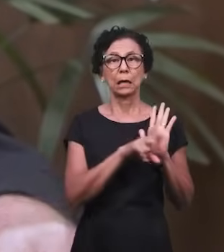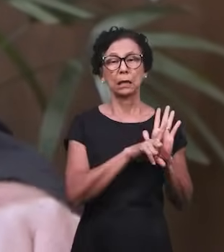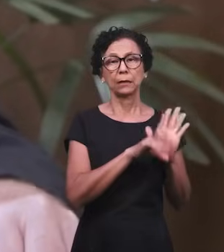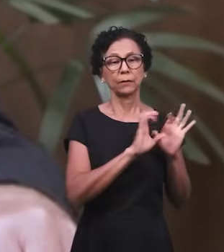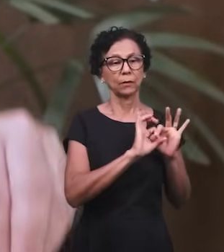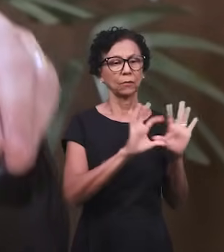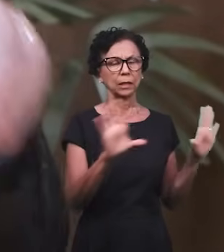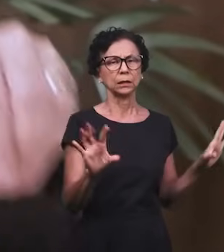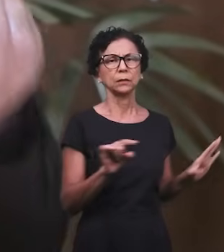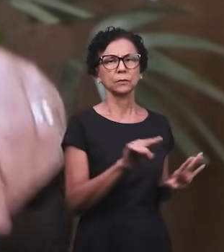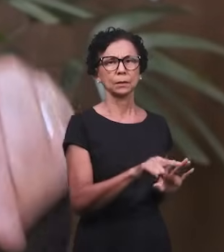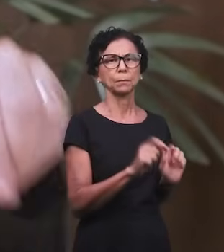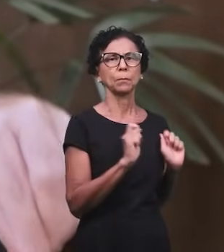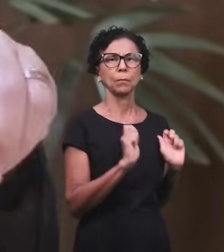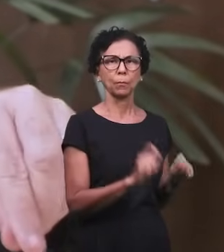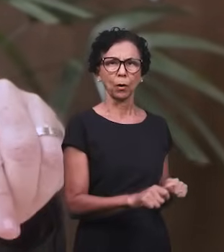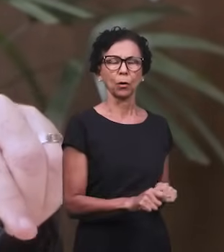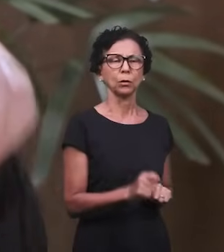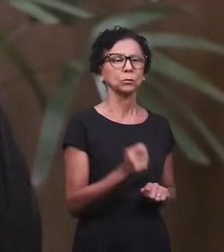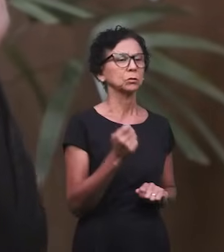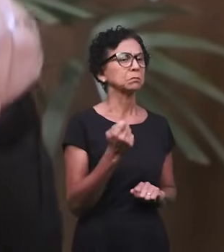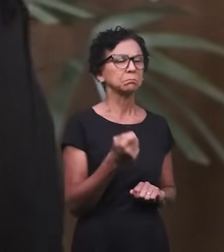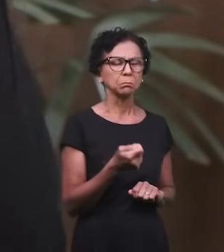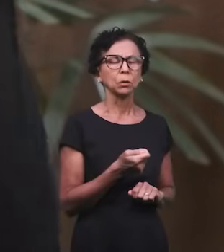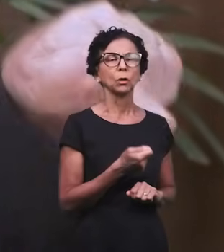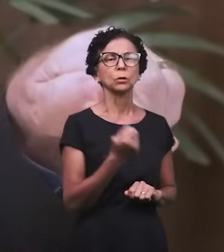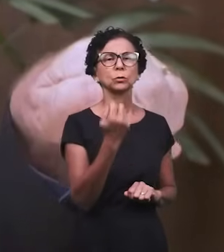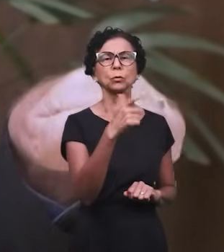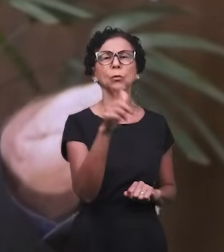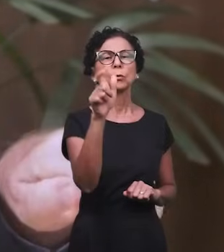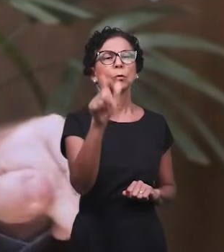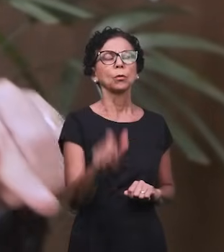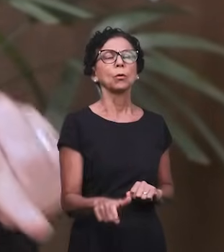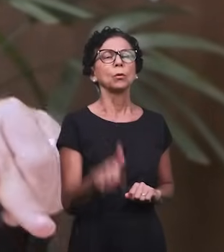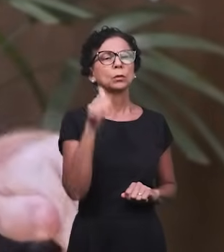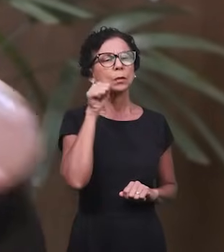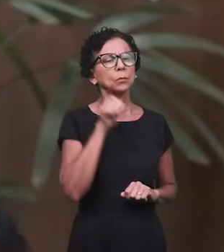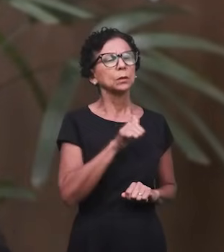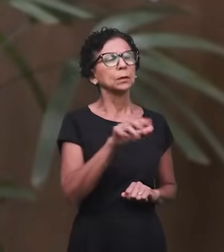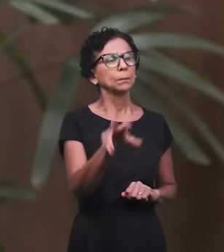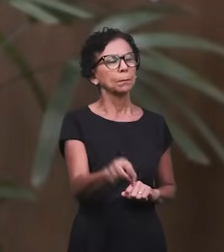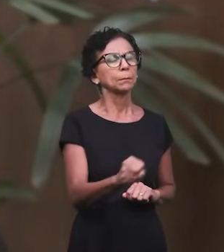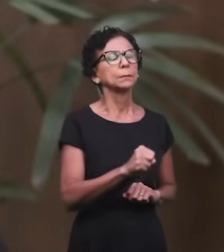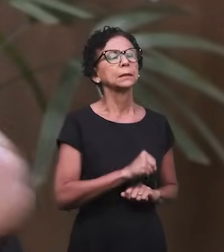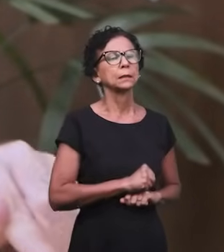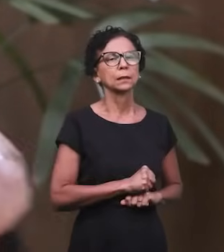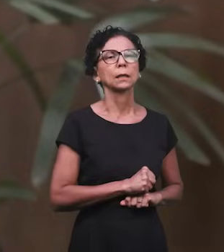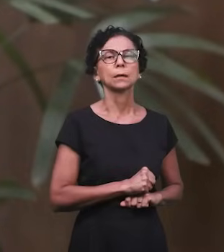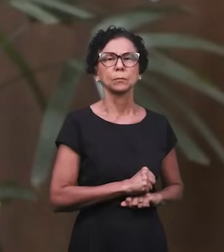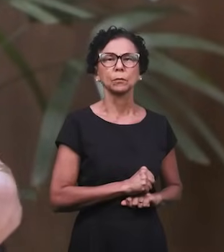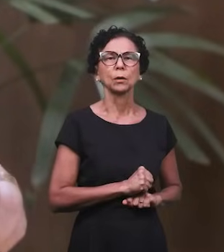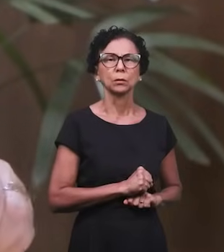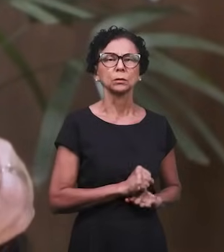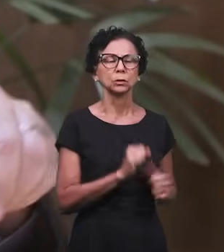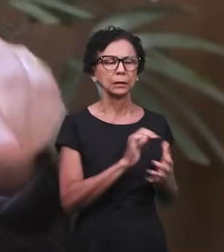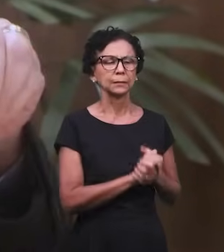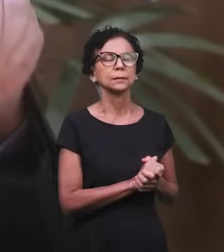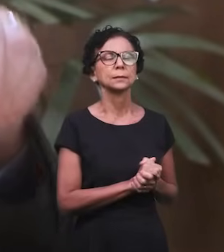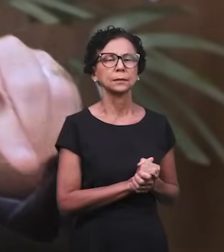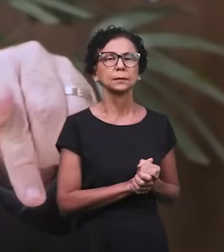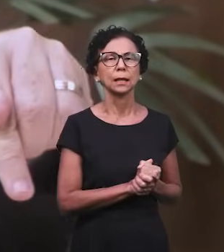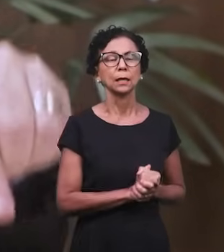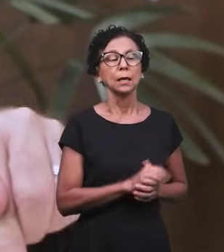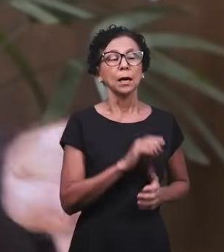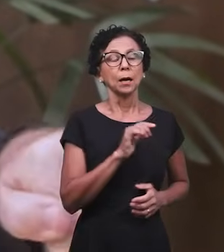H mas a promessa veio do ventre de Sara isso é importante porque Isaac veio dali em